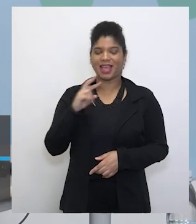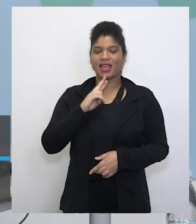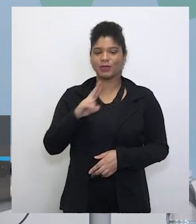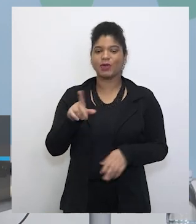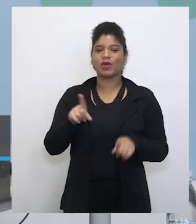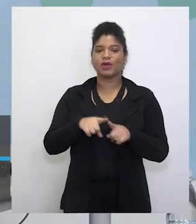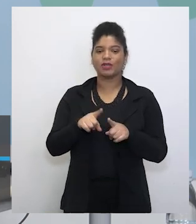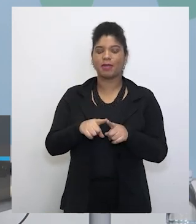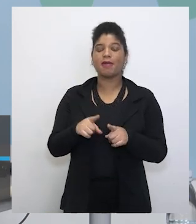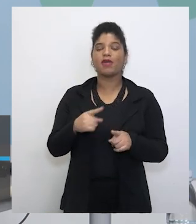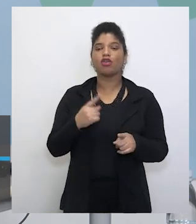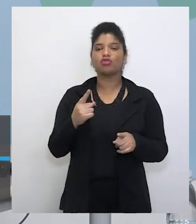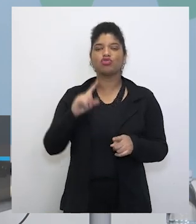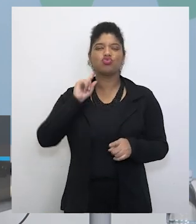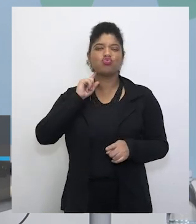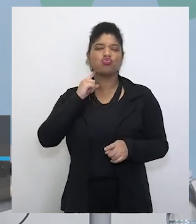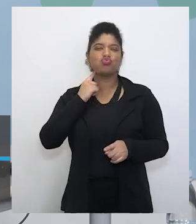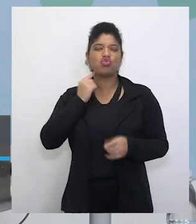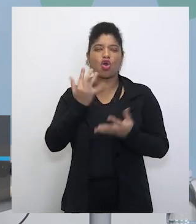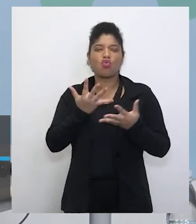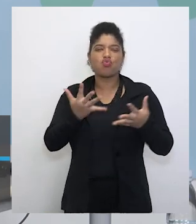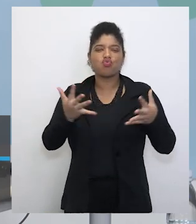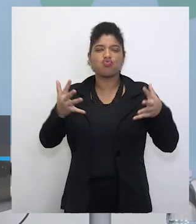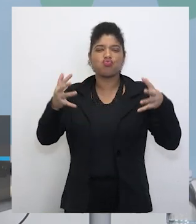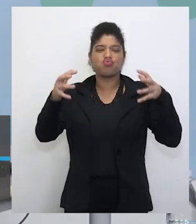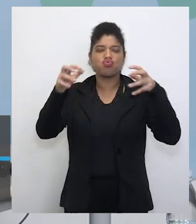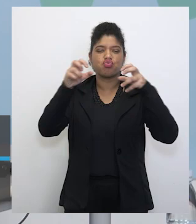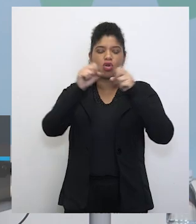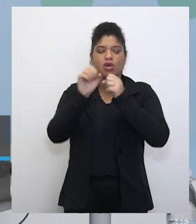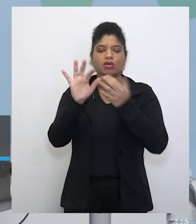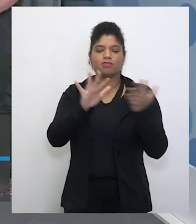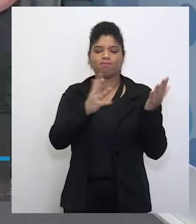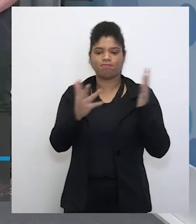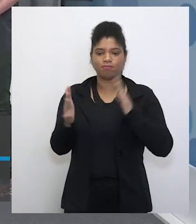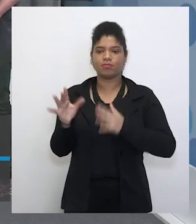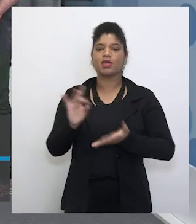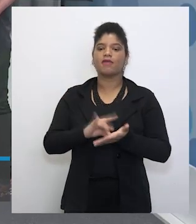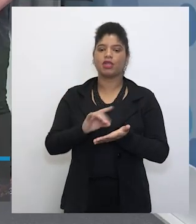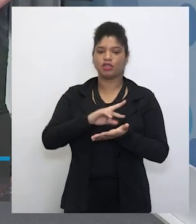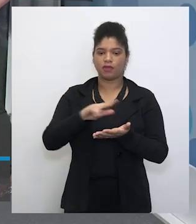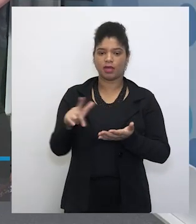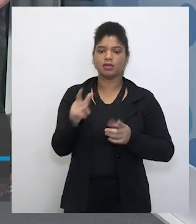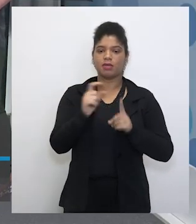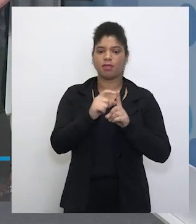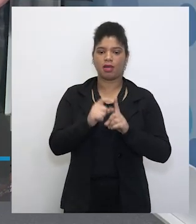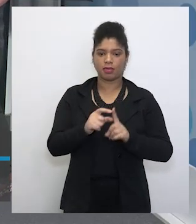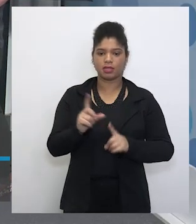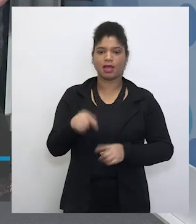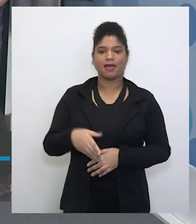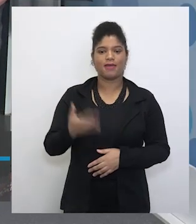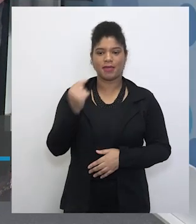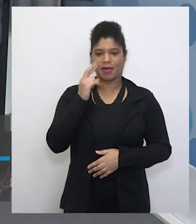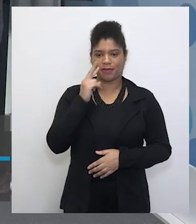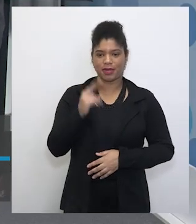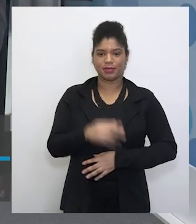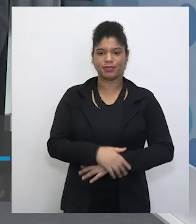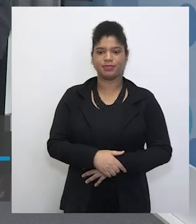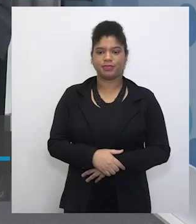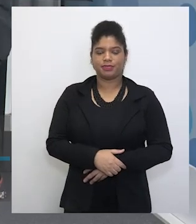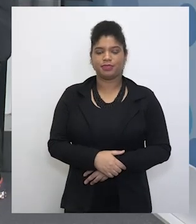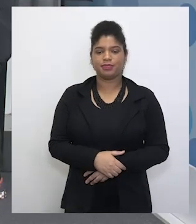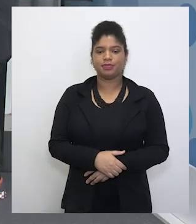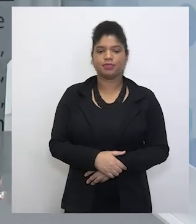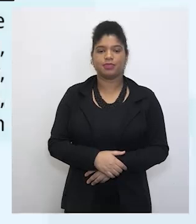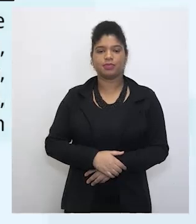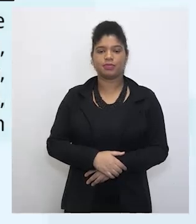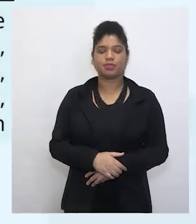consumptions, pollution. Joia. Então, consumption, pollution, várias palavras nesse Sim. texto. Realmente, vamos lá, trabalhar agora com a leitura do texto e